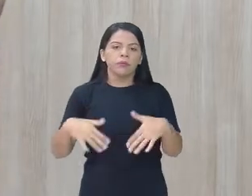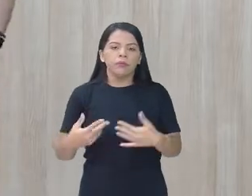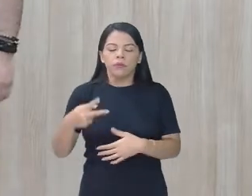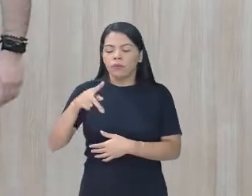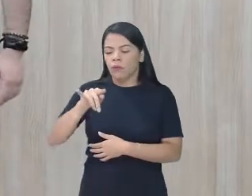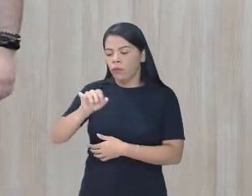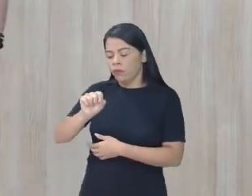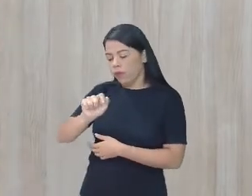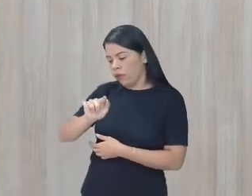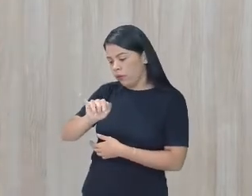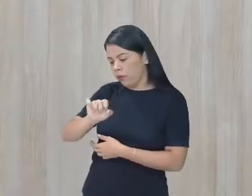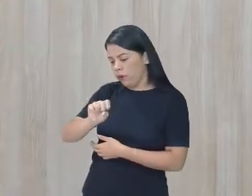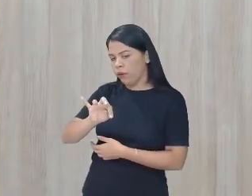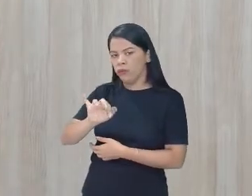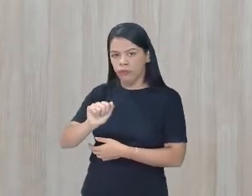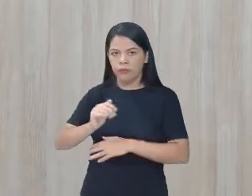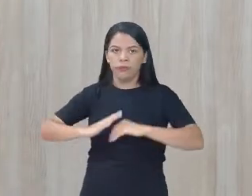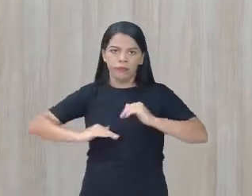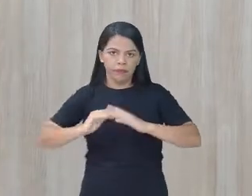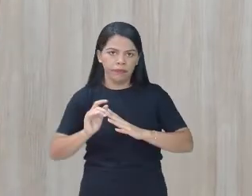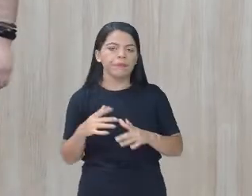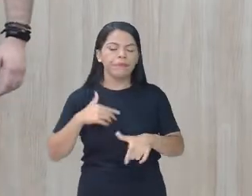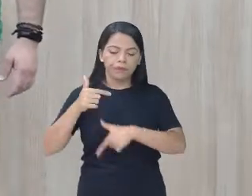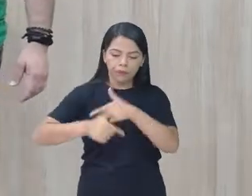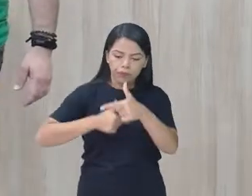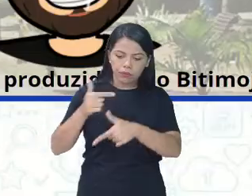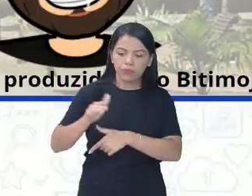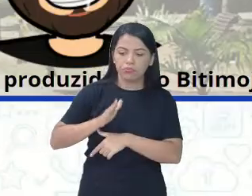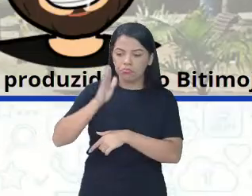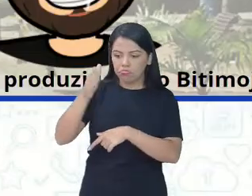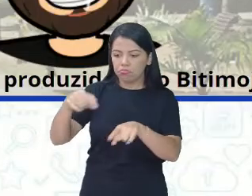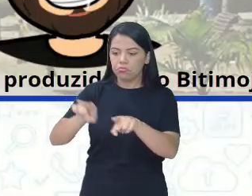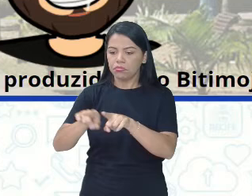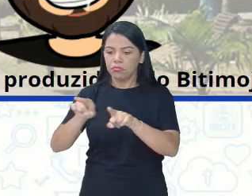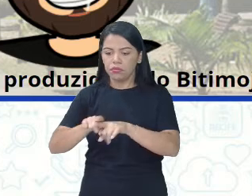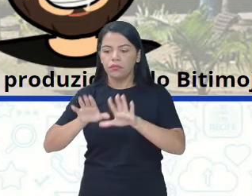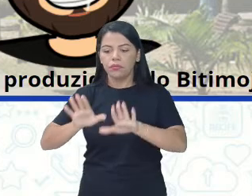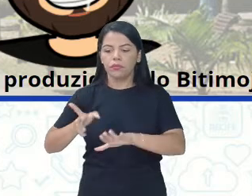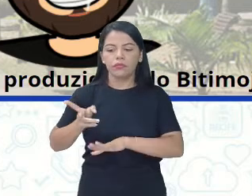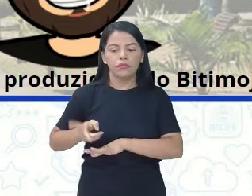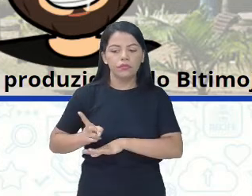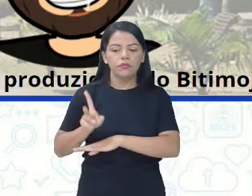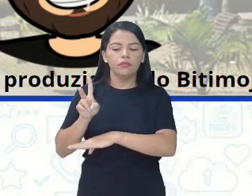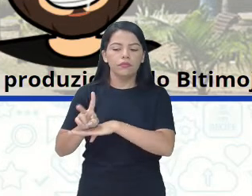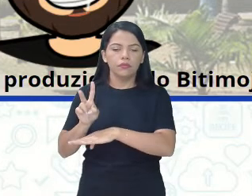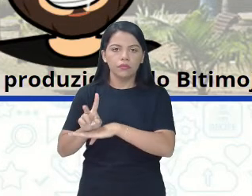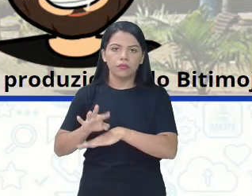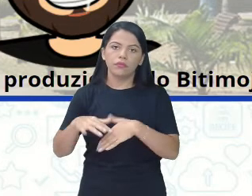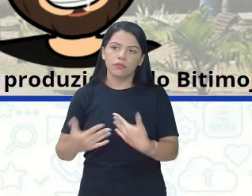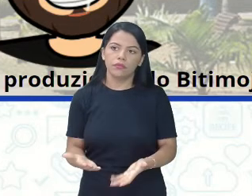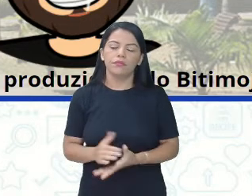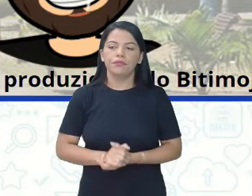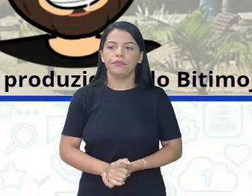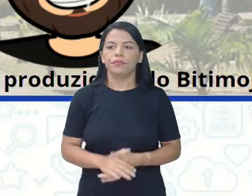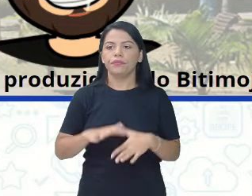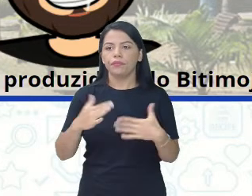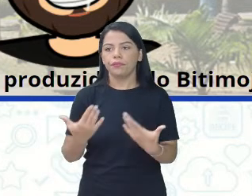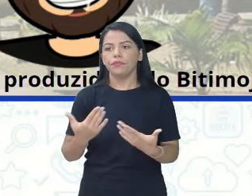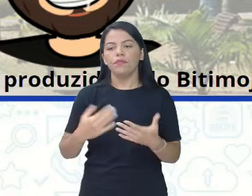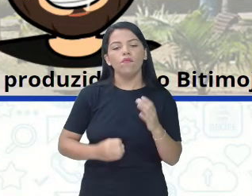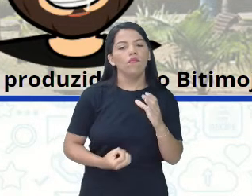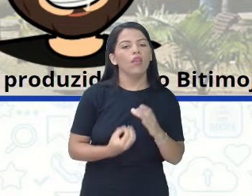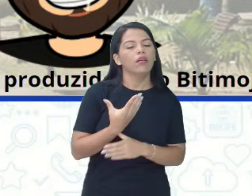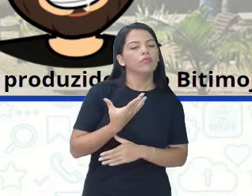né? Então, aqui ó, a pergunta, né, do nosso avatar aqui, ó, os paisagistas projetam jardins